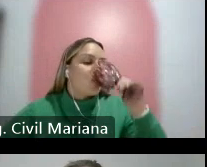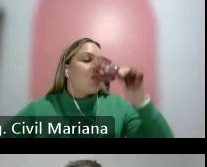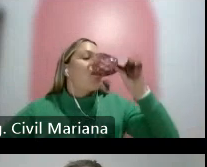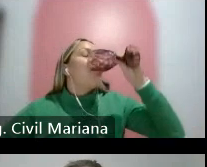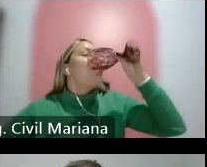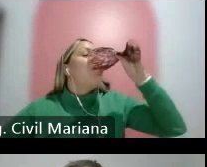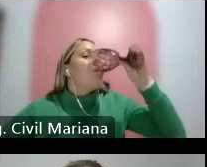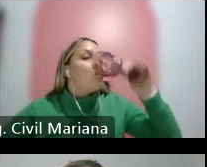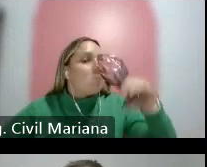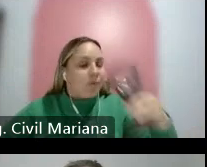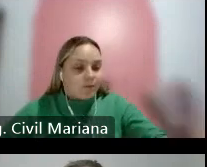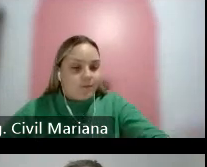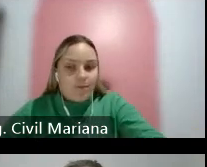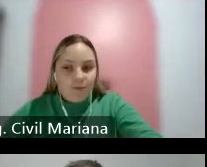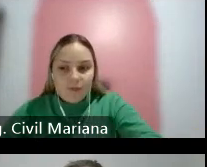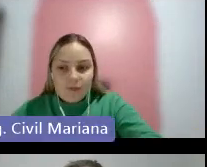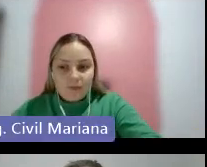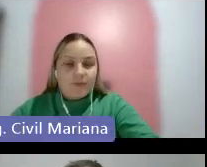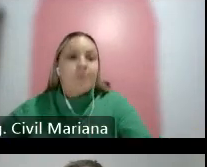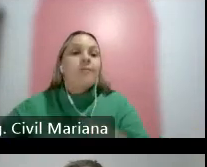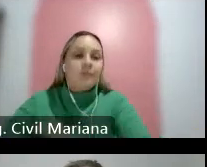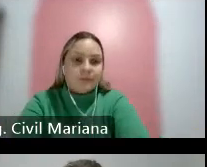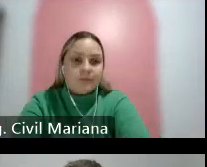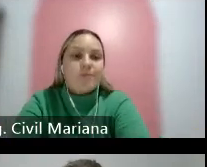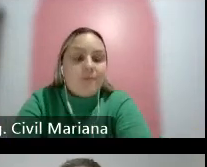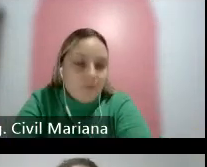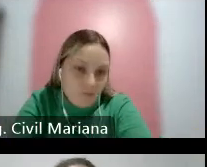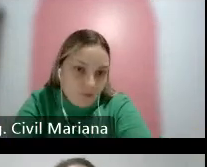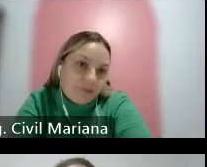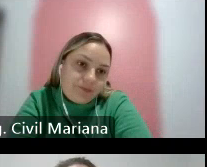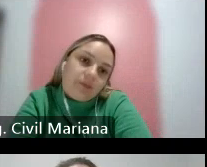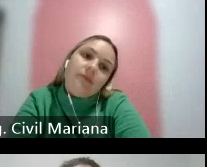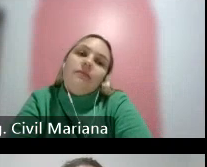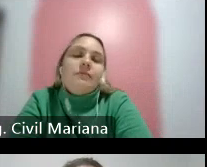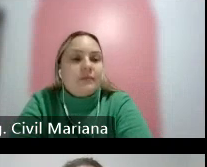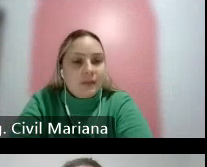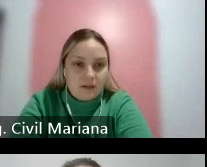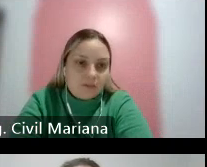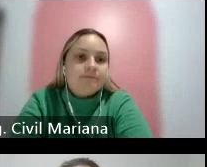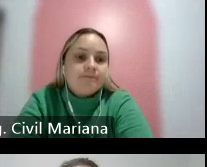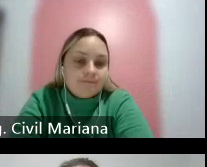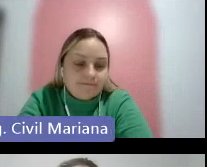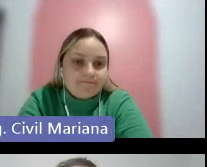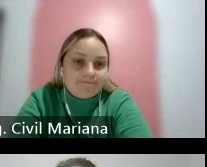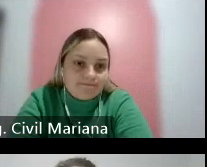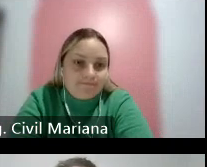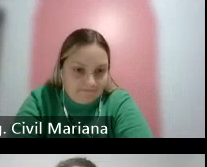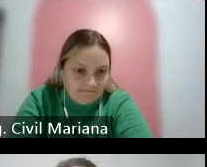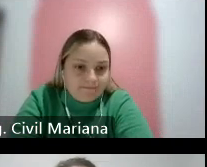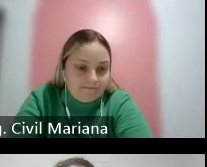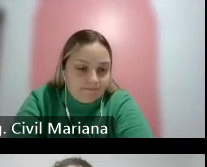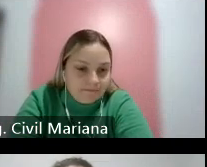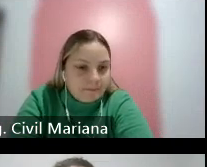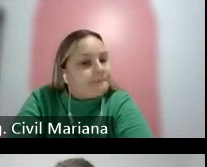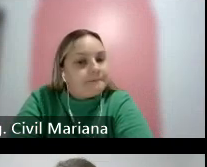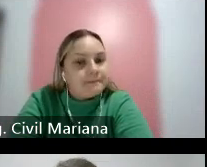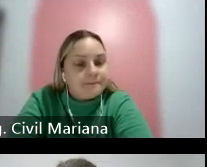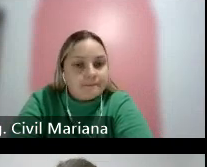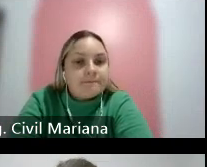motivo, e ela ficou oca, resistência, tudo, os testes, tudo ok, e um certo